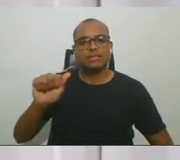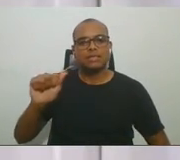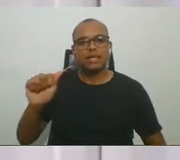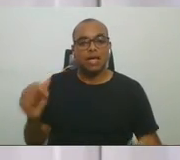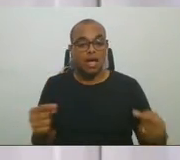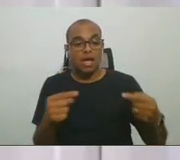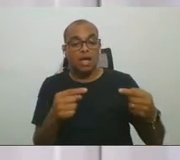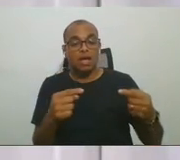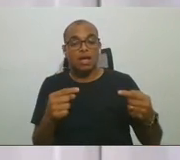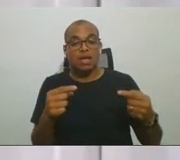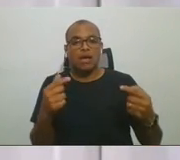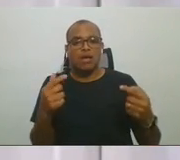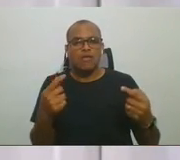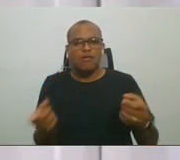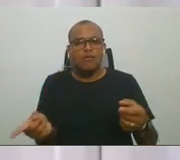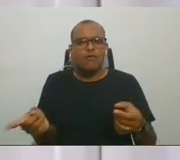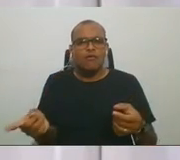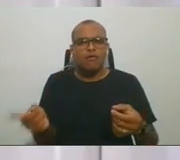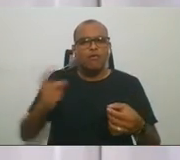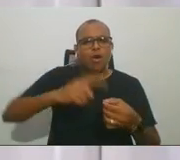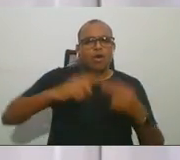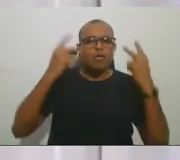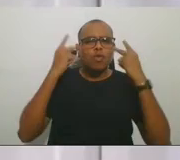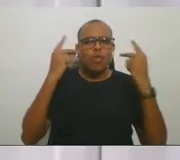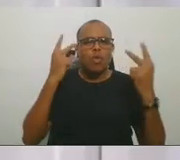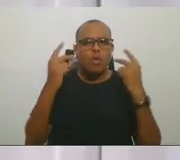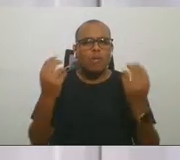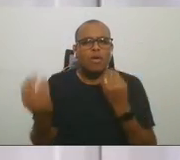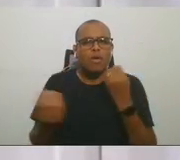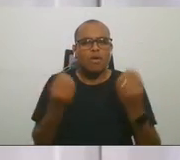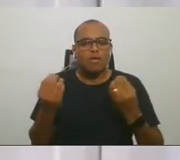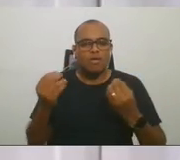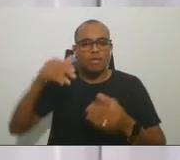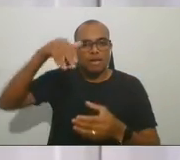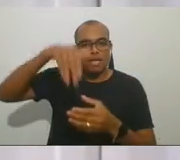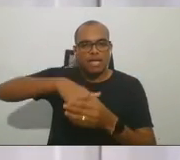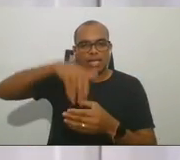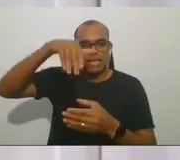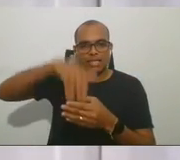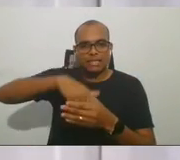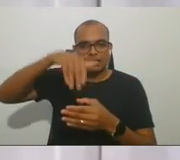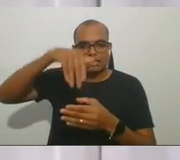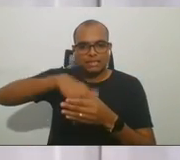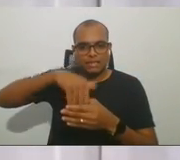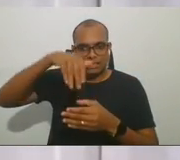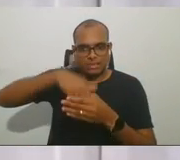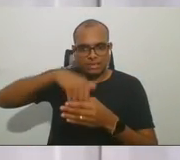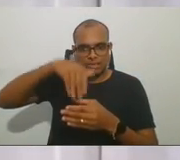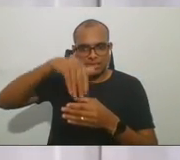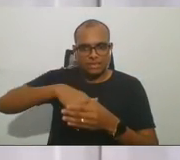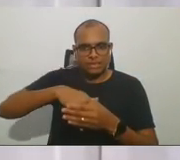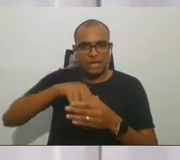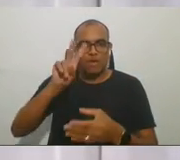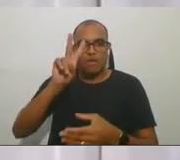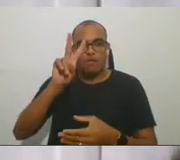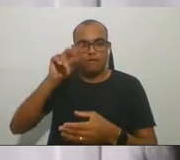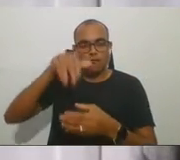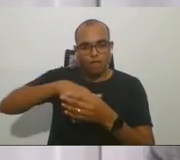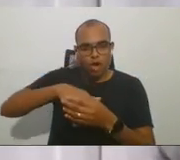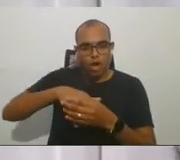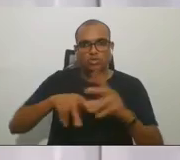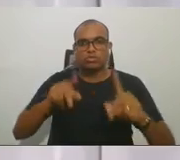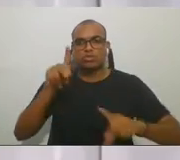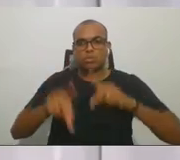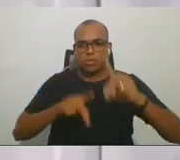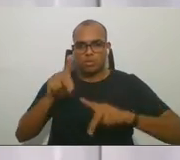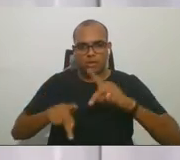eleições, em alguma medida, essa descontinuidade com eleições populares